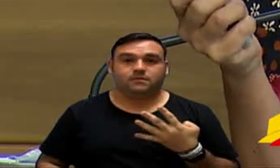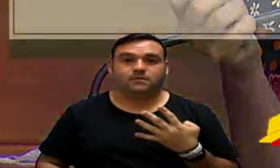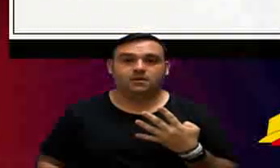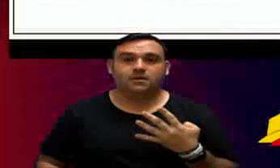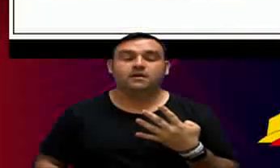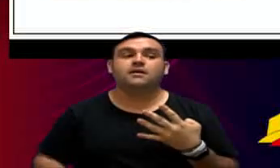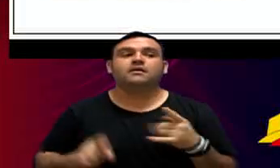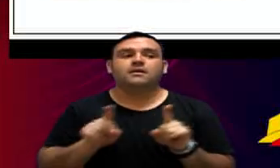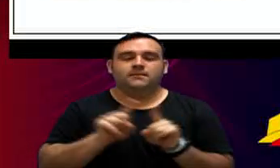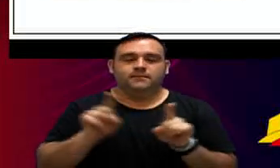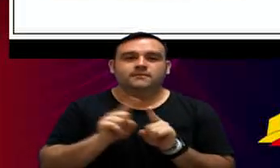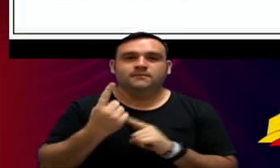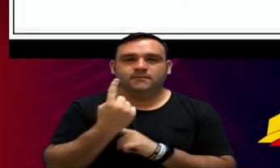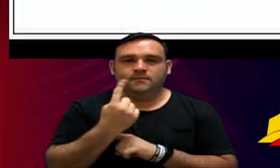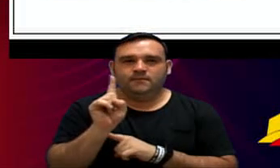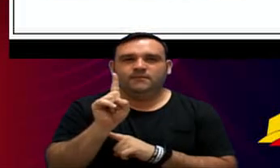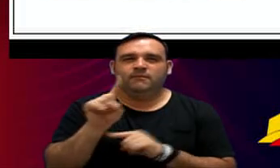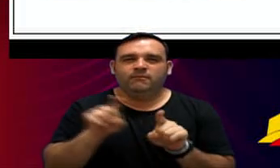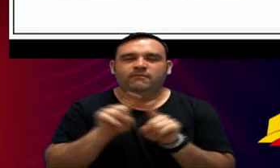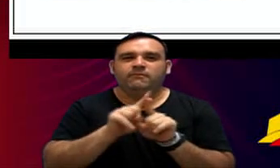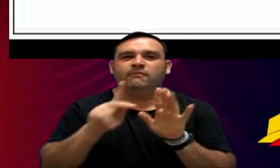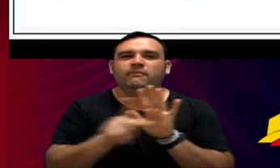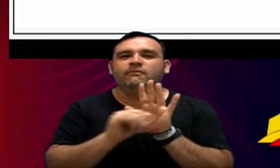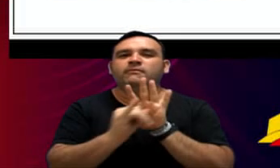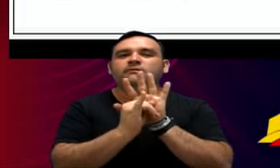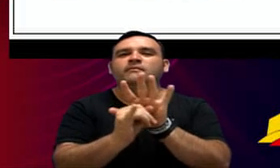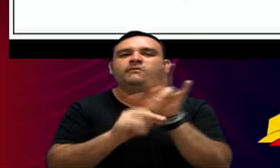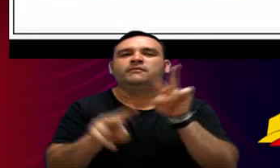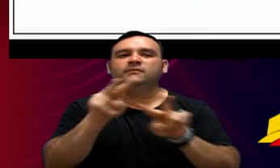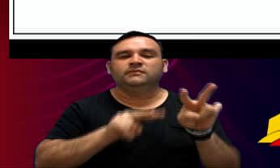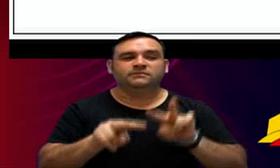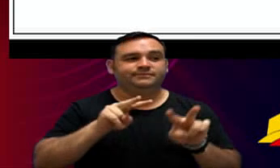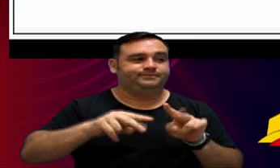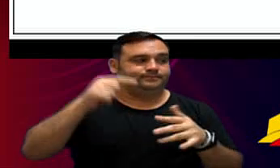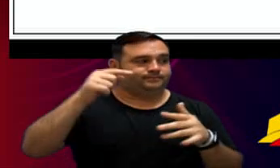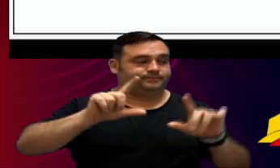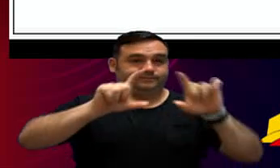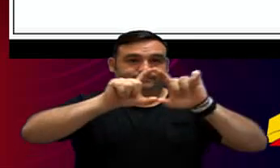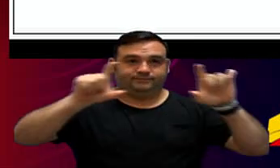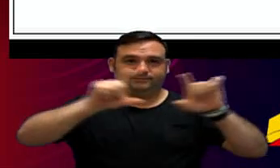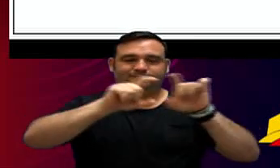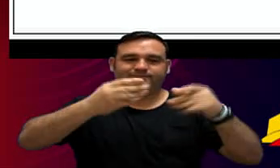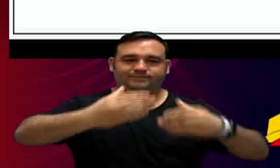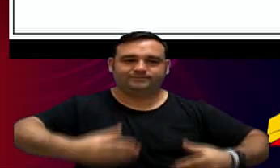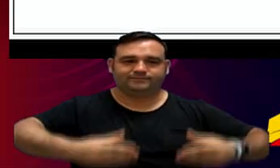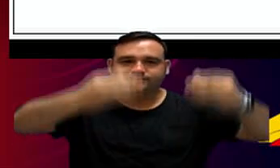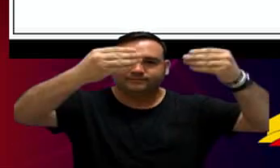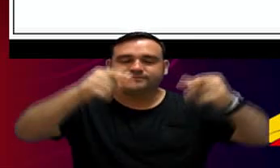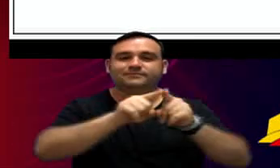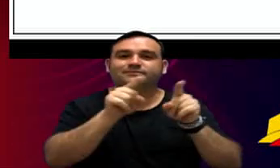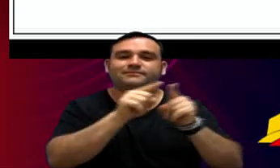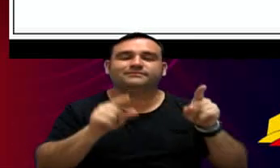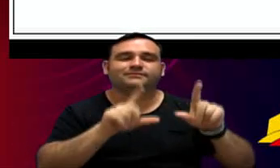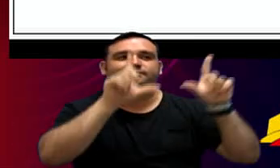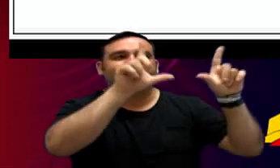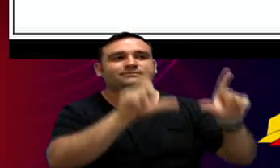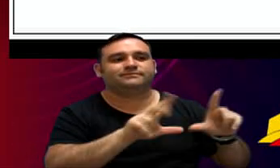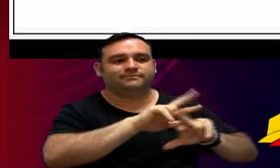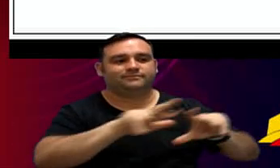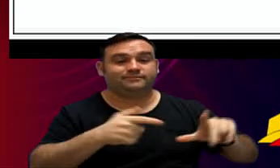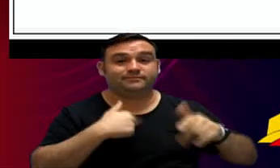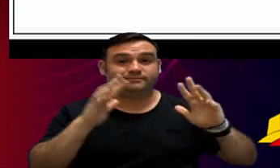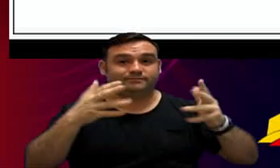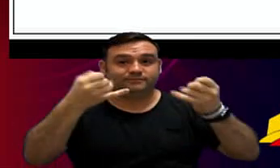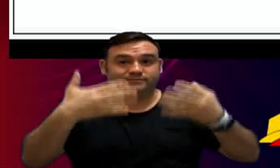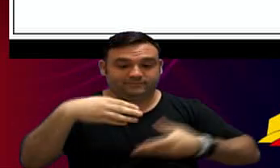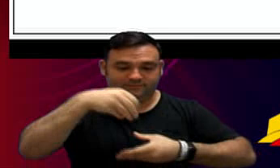E, por fim, ainda na parte de identidade visual, são essas placas e totens e sinalizações que eu comentei com vocês,